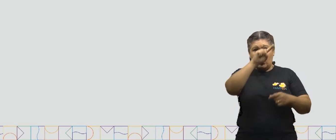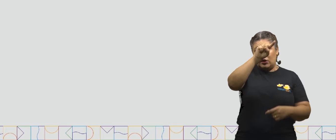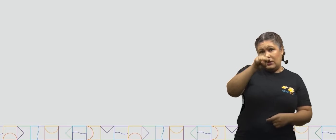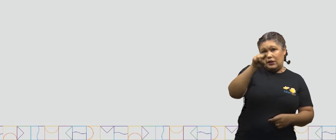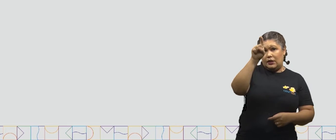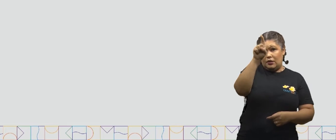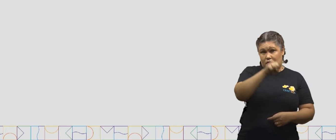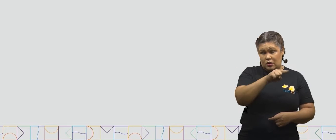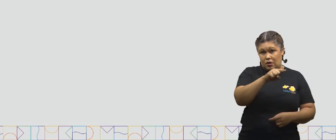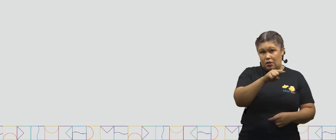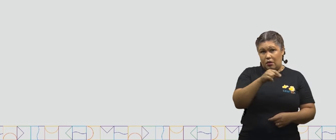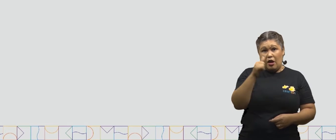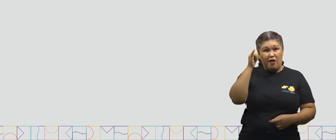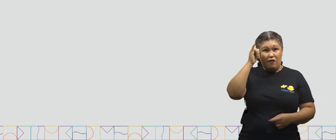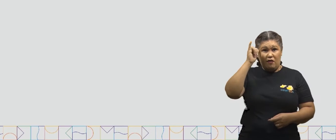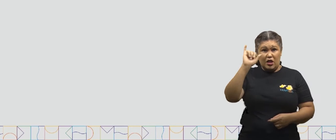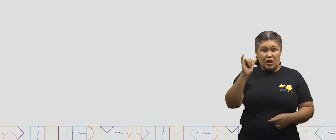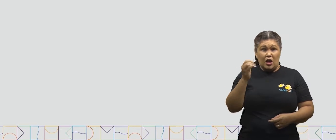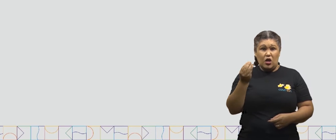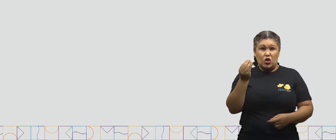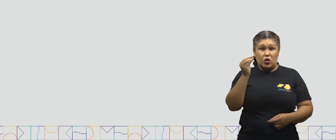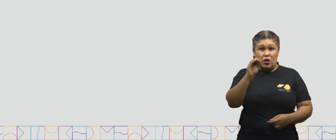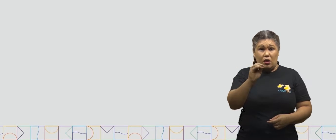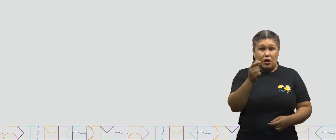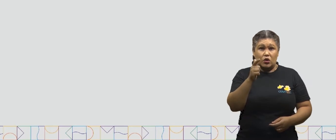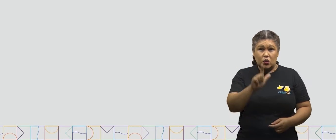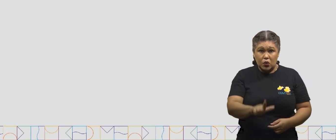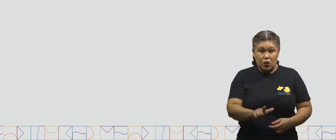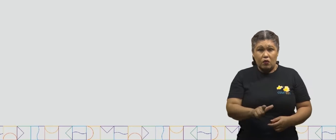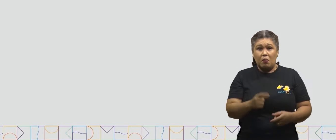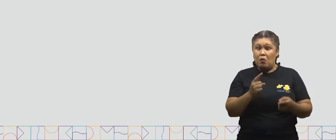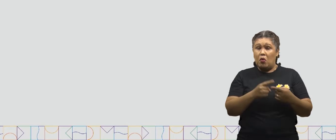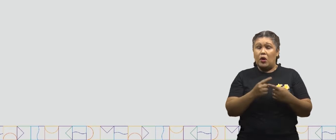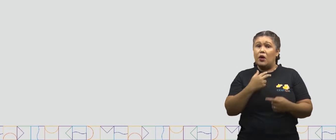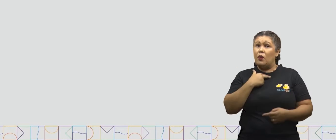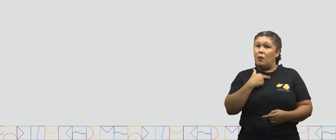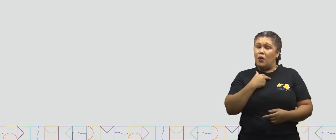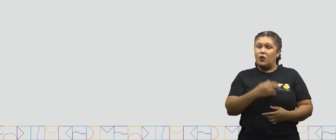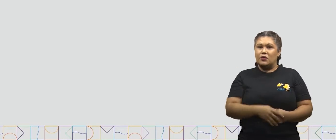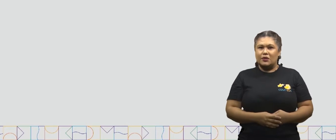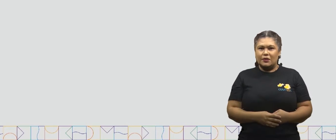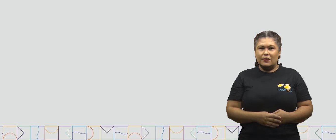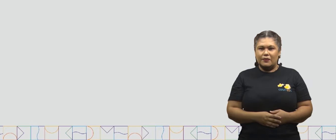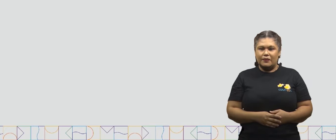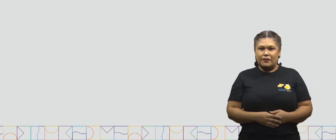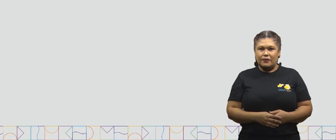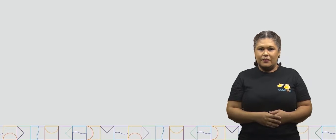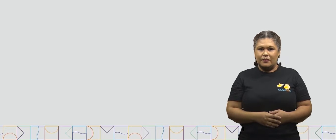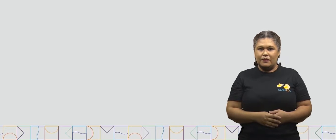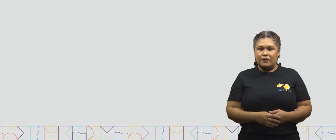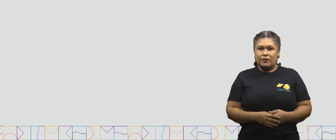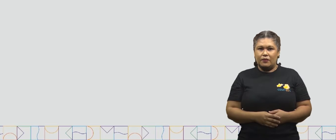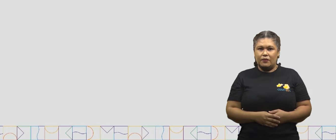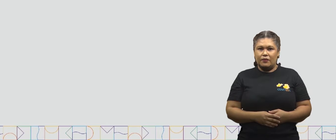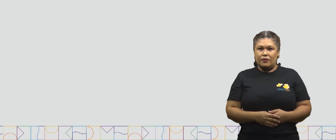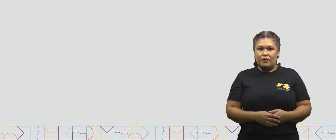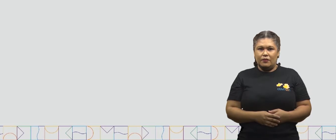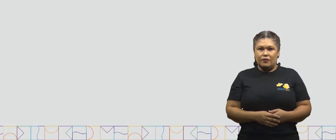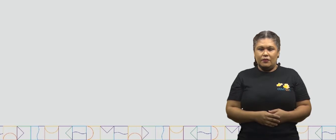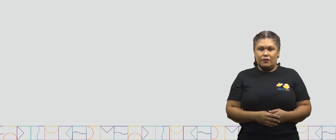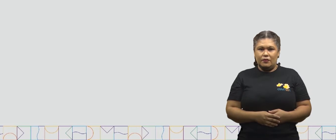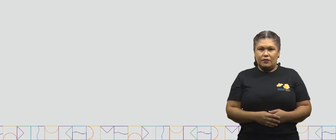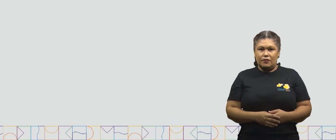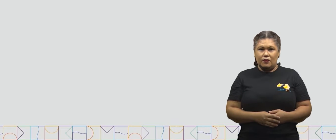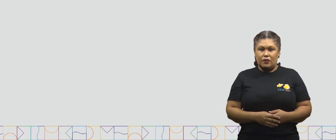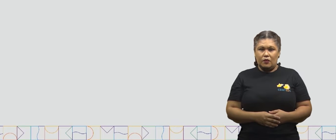usando, porque não podemos repetir nenhum, hein? Que já foi usado, tudo bem? Vamos